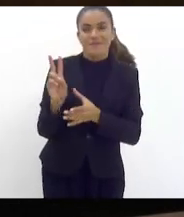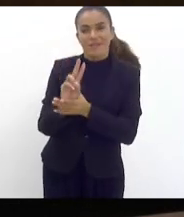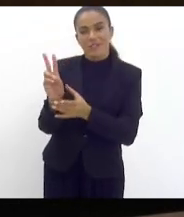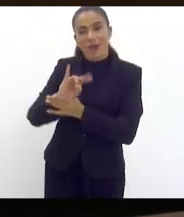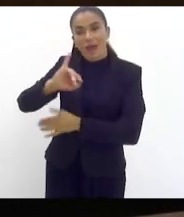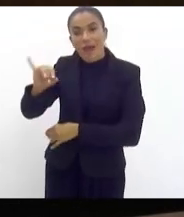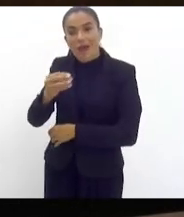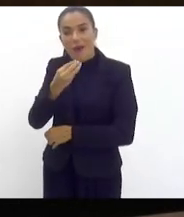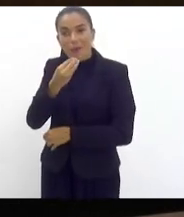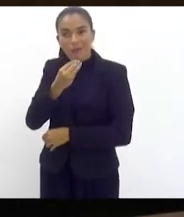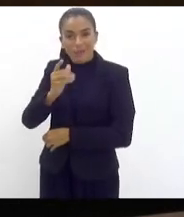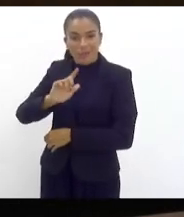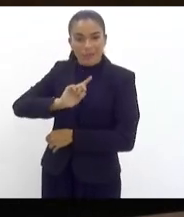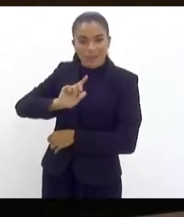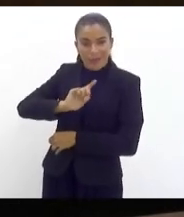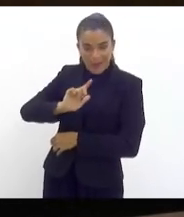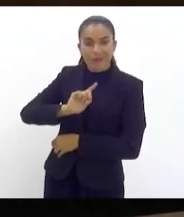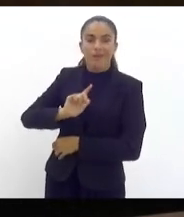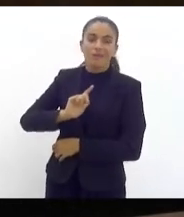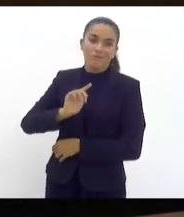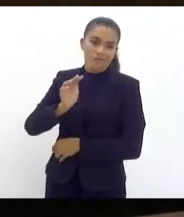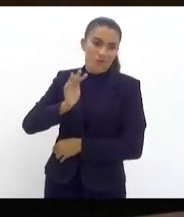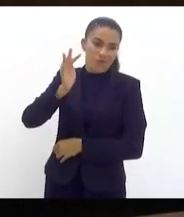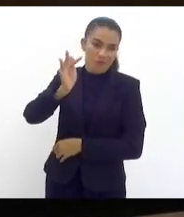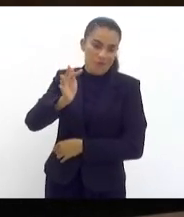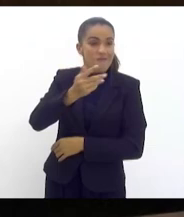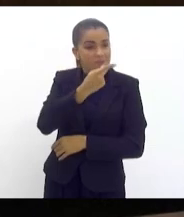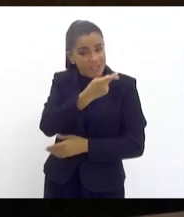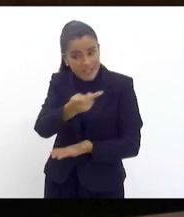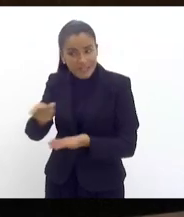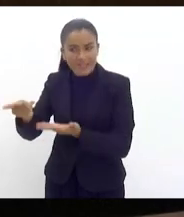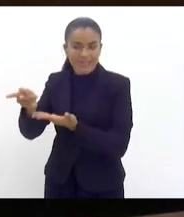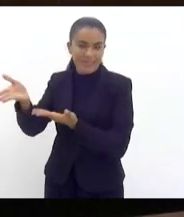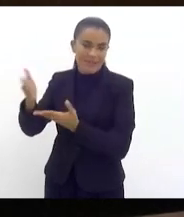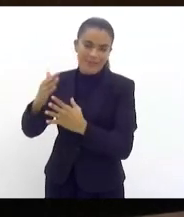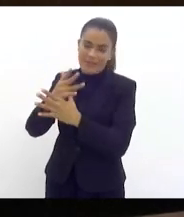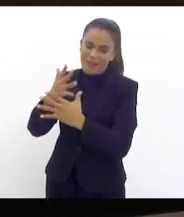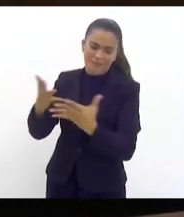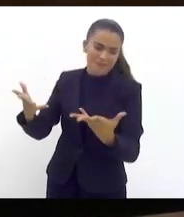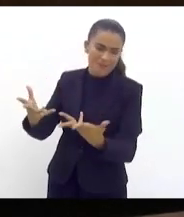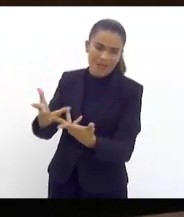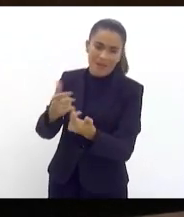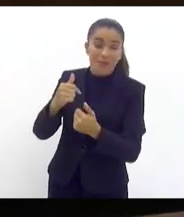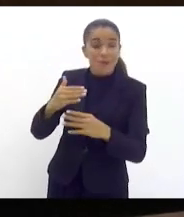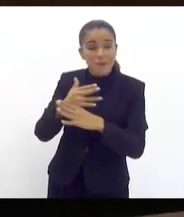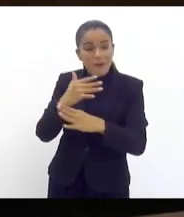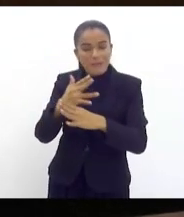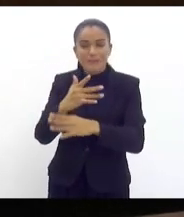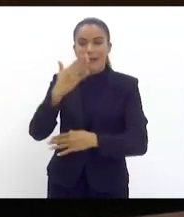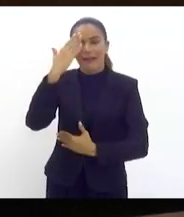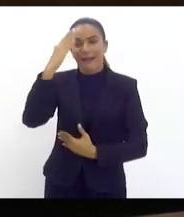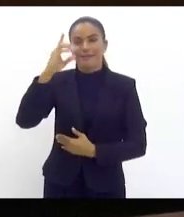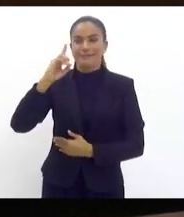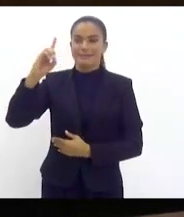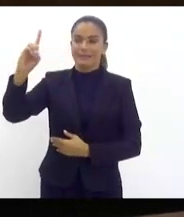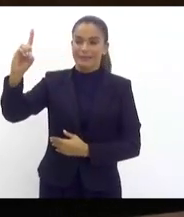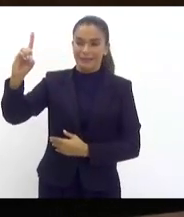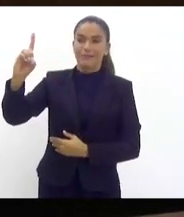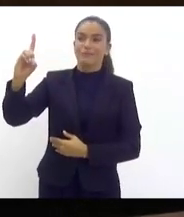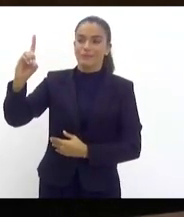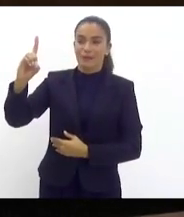você, porventura, venha ter. Não deixe de visitar a cidade, uma cidade maravilhosa, uma cidade que, graças a Deus,